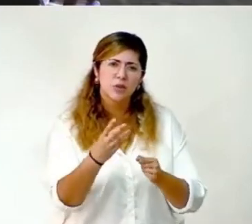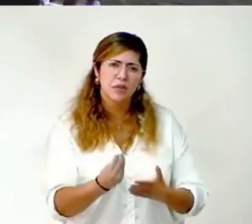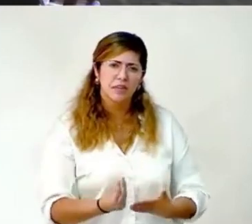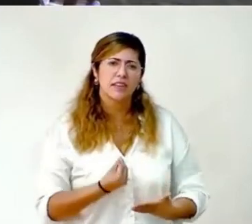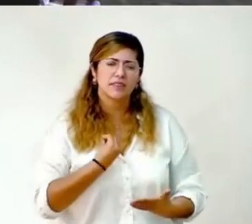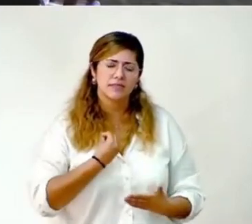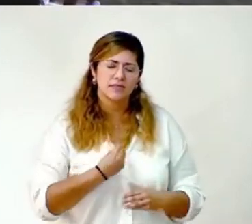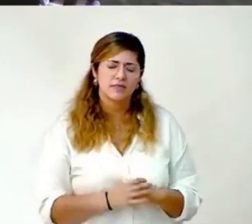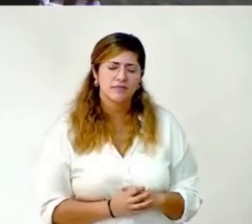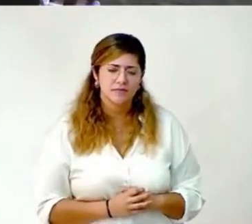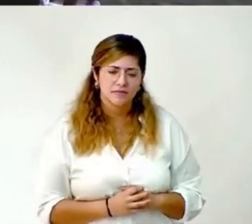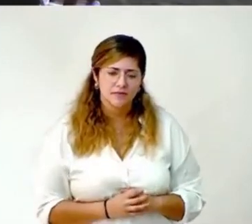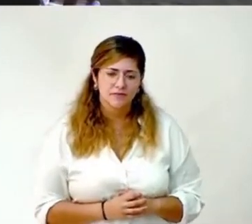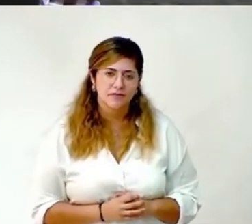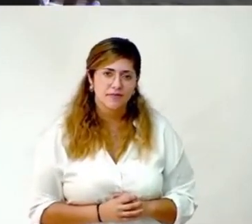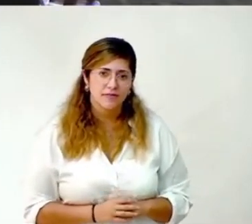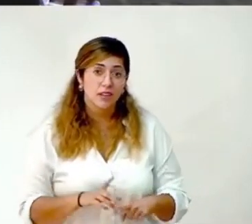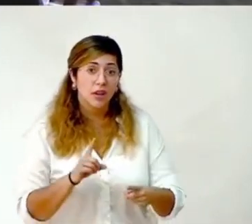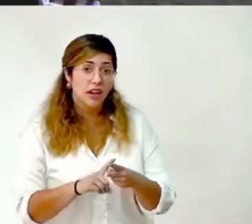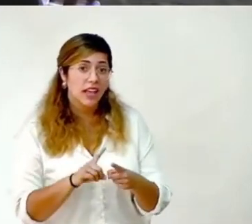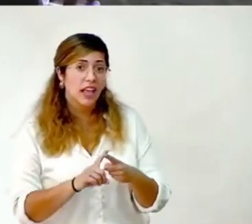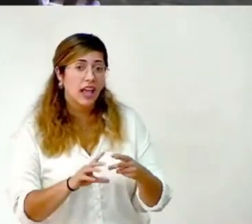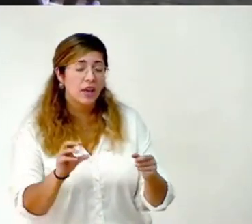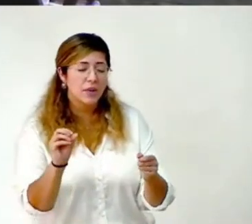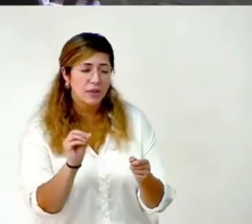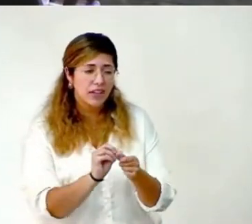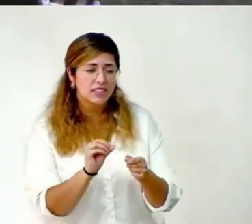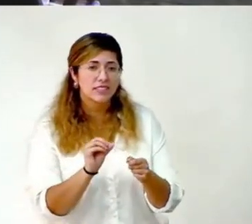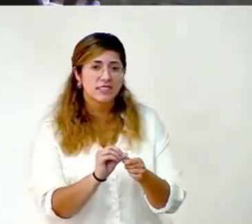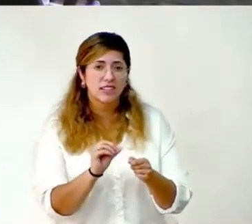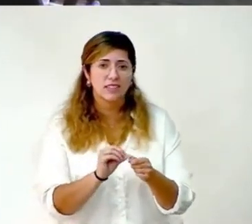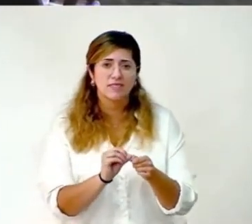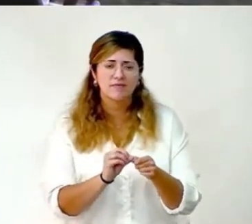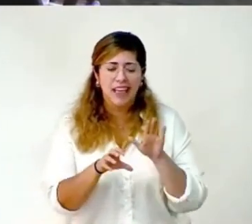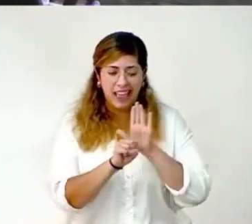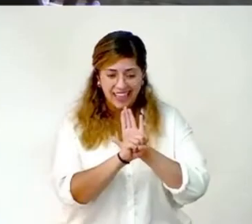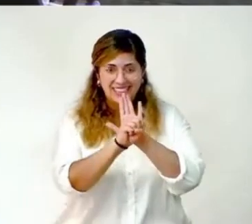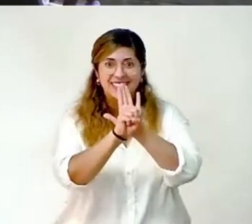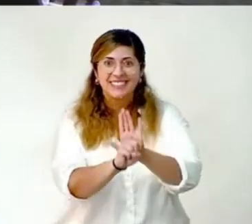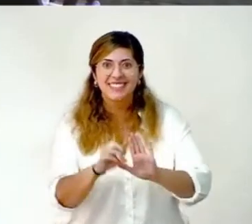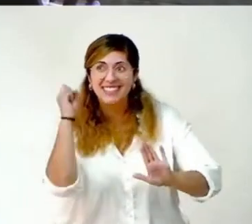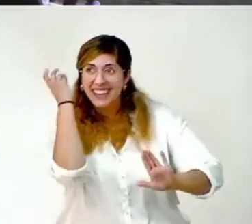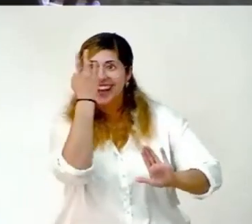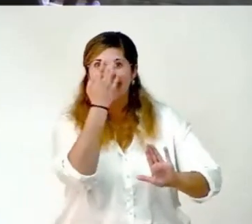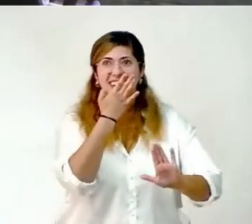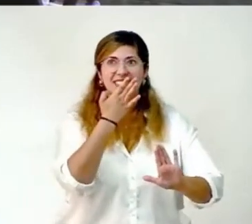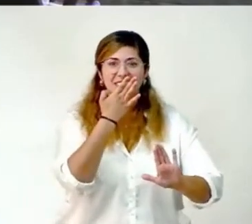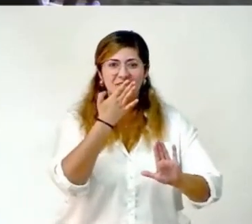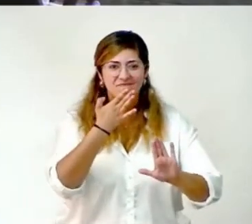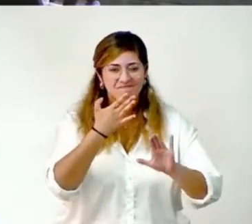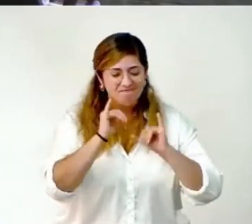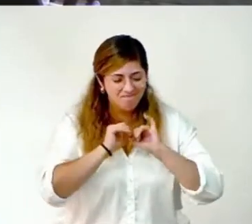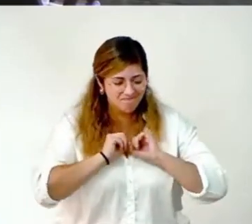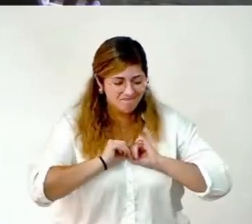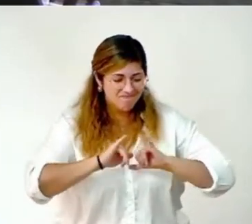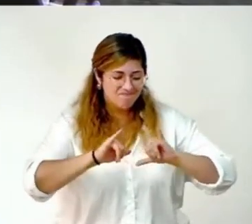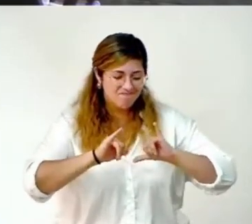Porque fazendo isso, você está carregando as marcas da graça de Deus. E